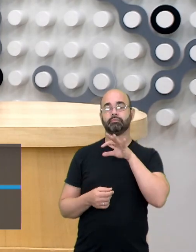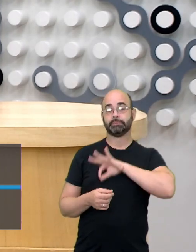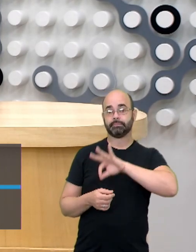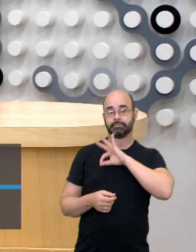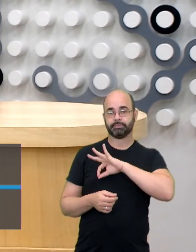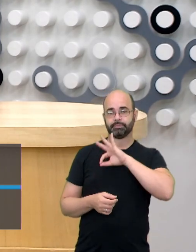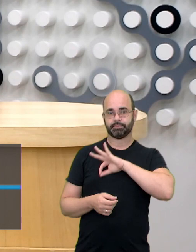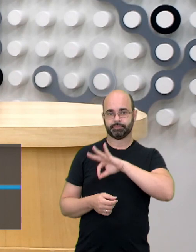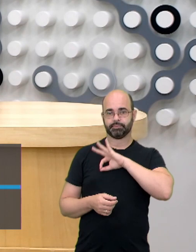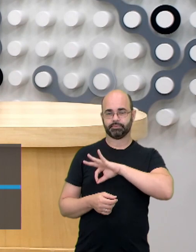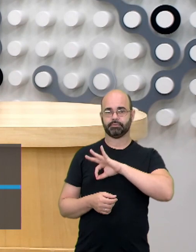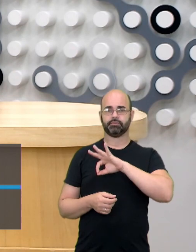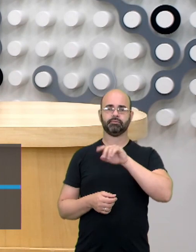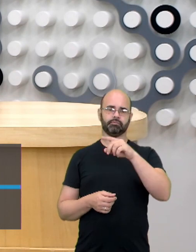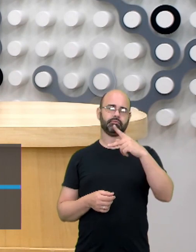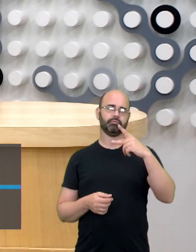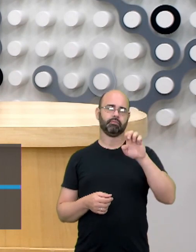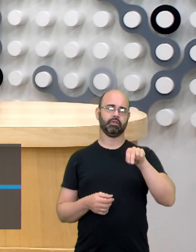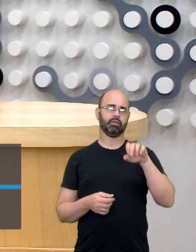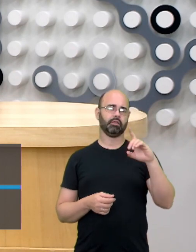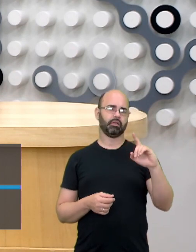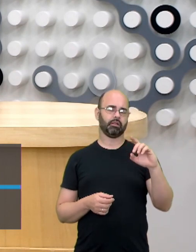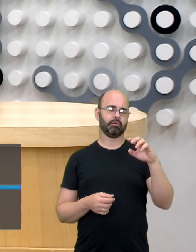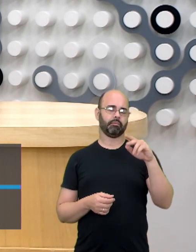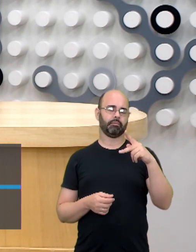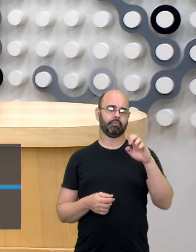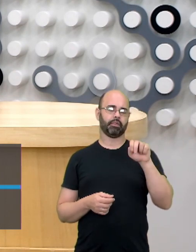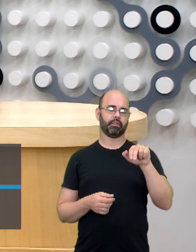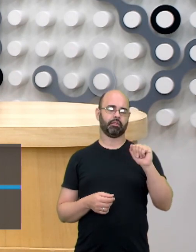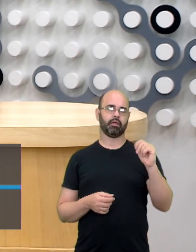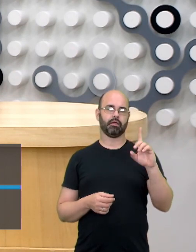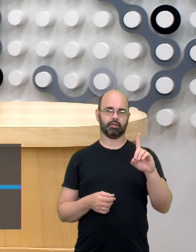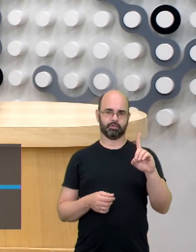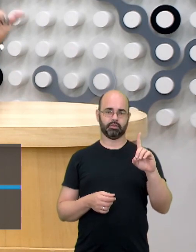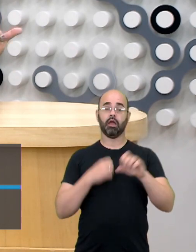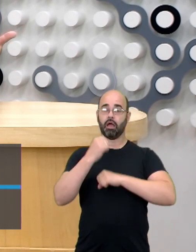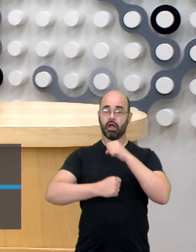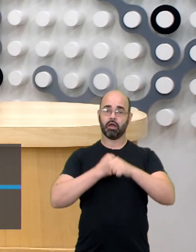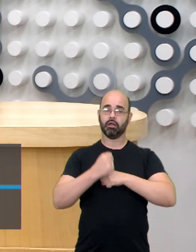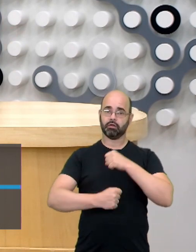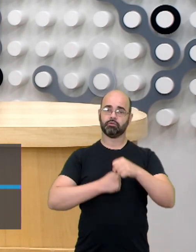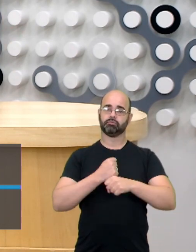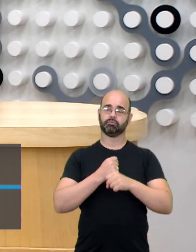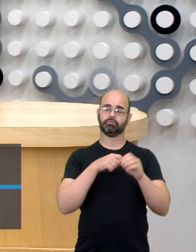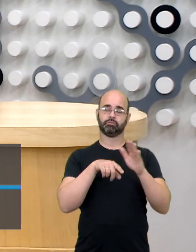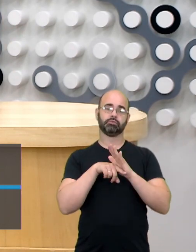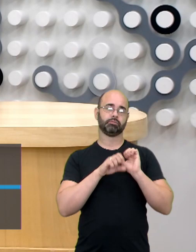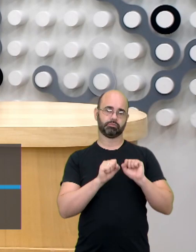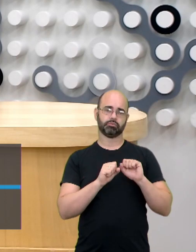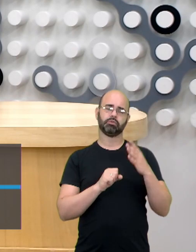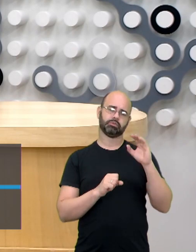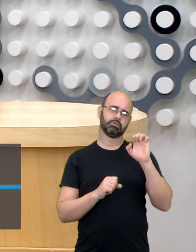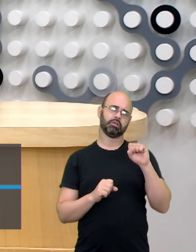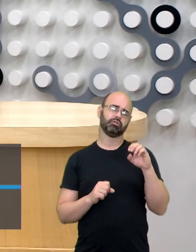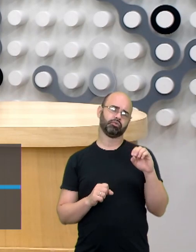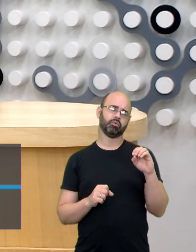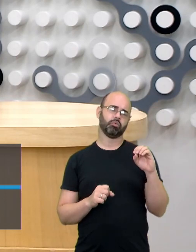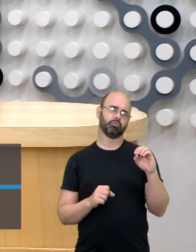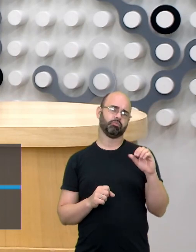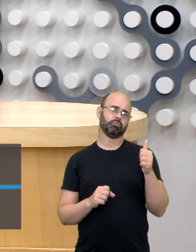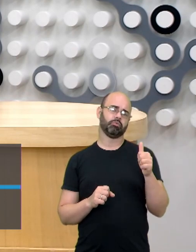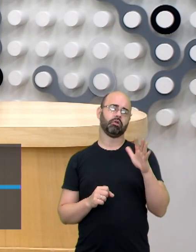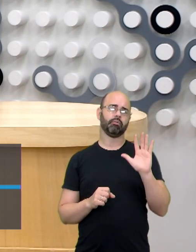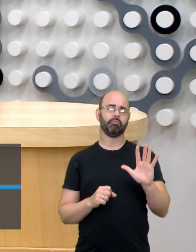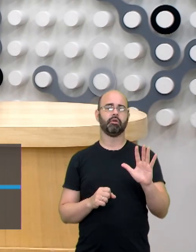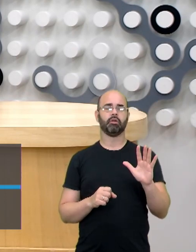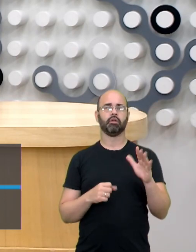fazer uma pesquisa pelo PNAD de renda anual. Né? O do censo você vai ter, mas é um período, por exemplo, o censo agora